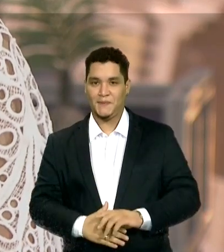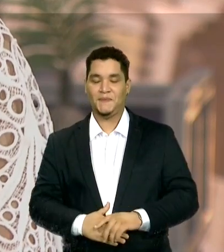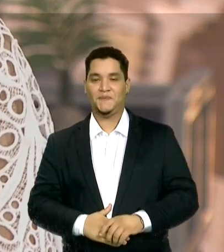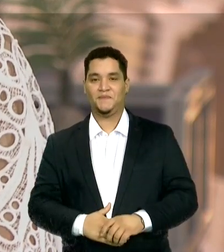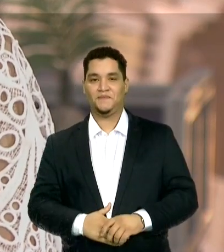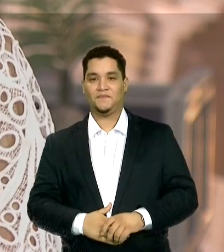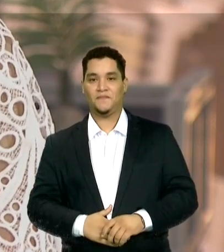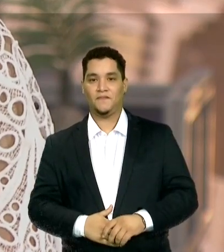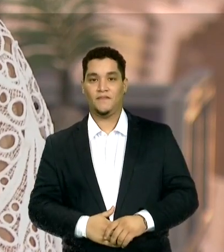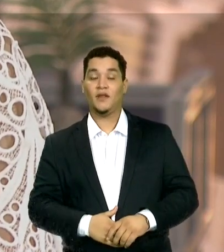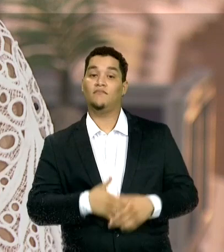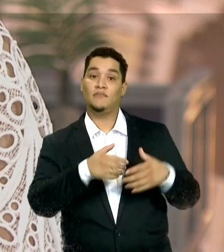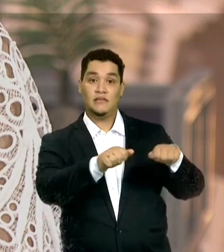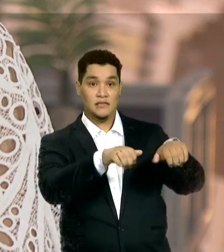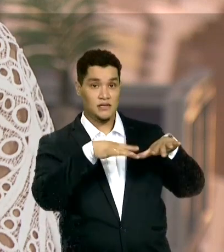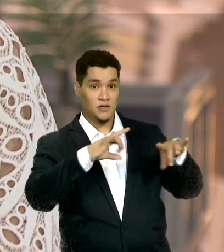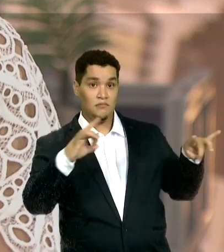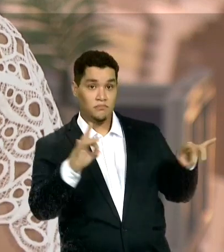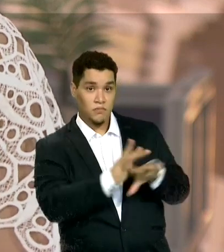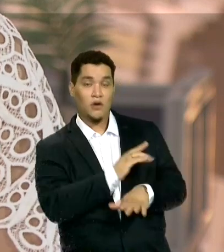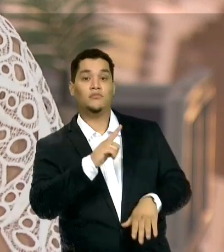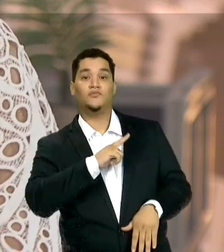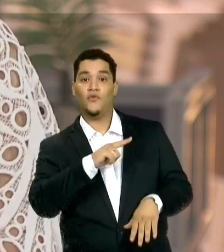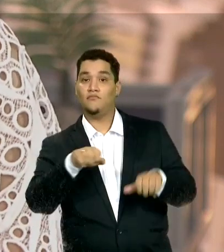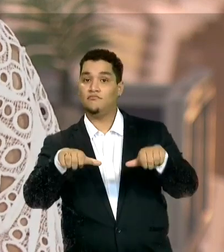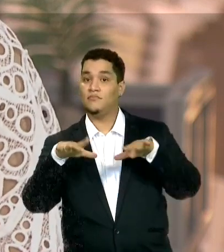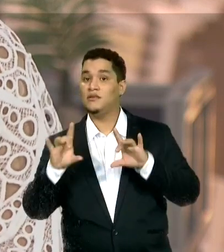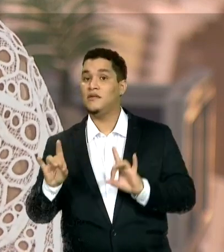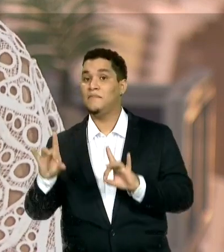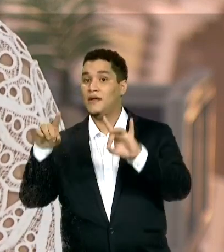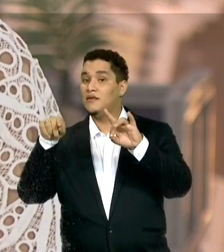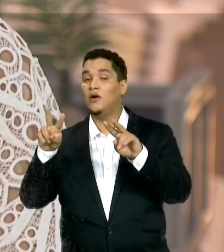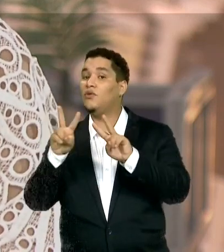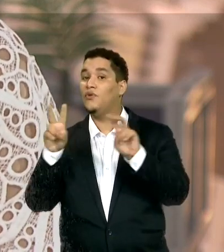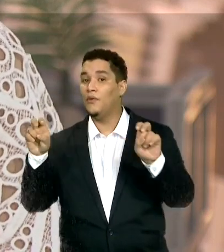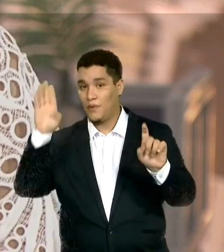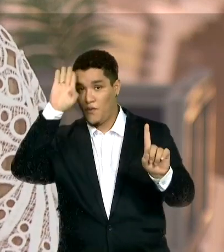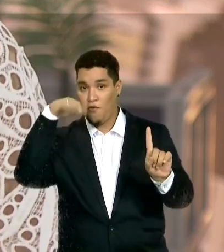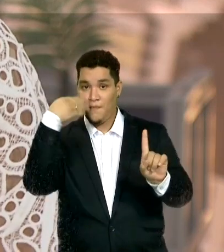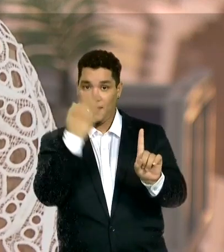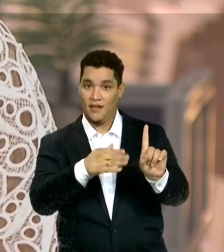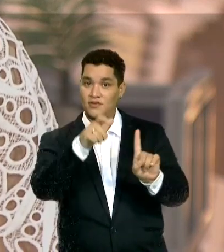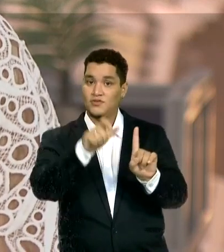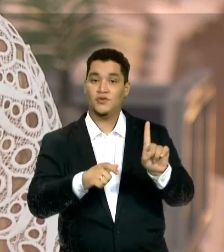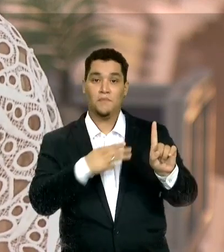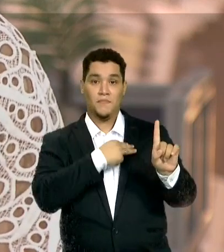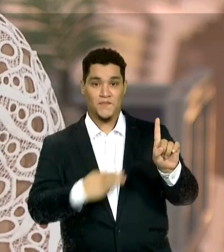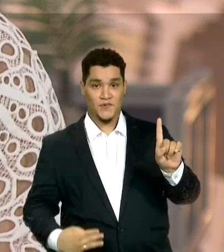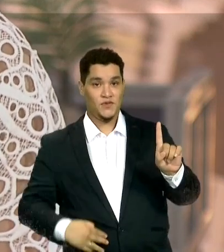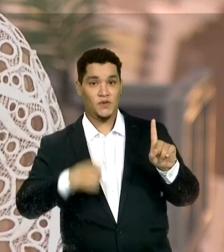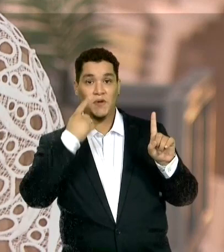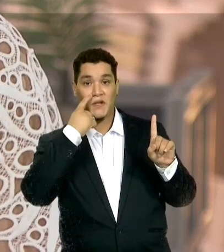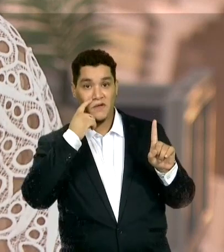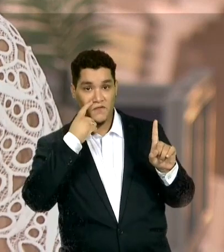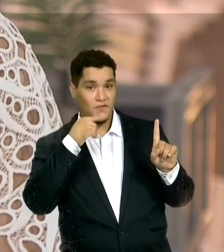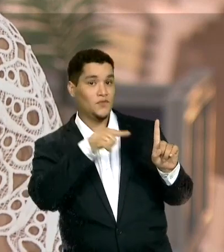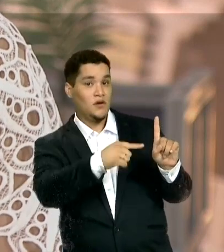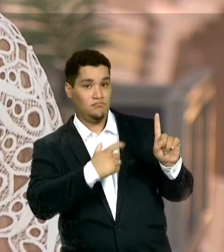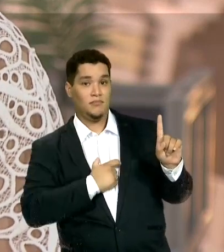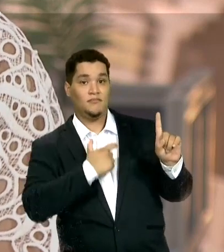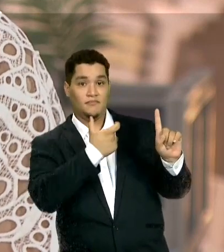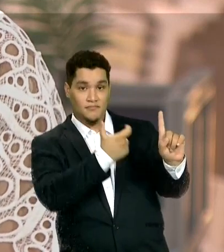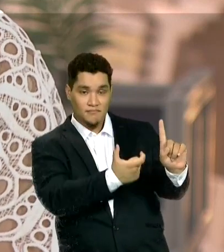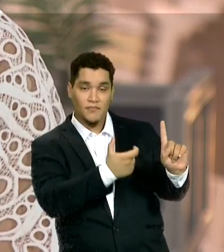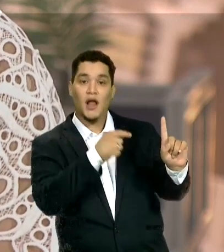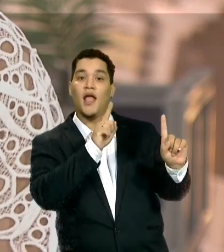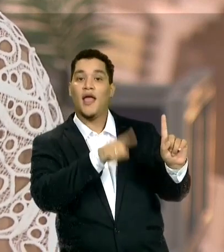E após a sessão ordinária, foi realizada uma solene em homenagem ao ministro do Esporte, André Fufuca, que recebeu a medalha Manuel Beckmann,